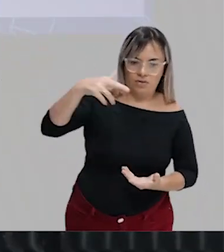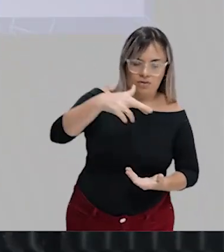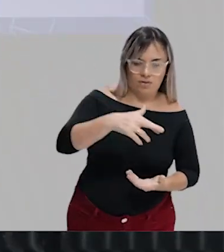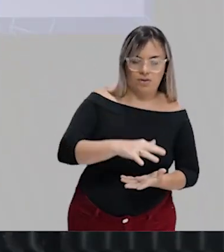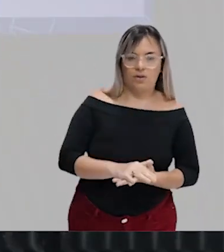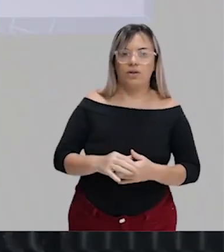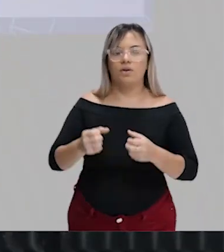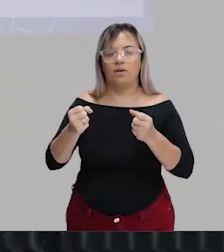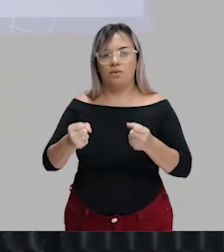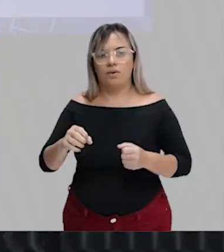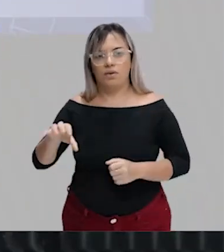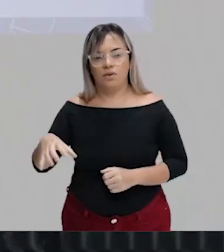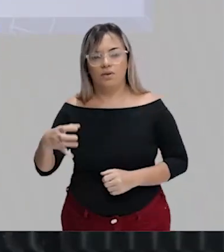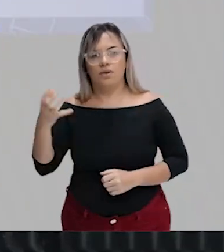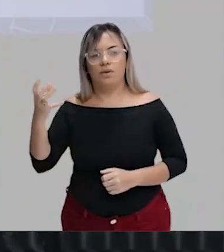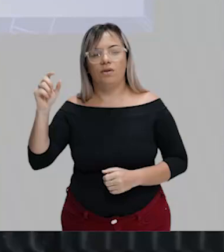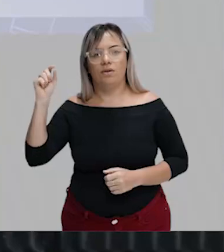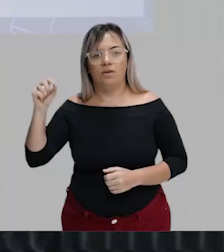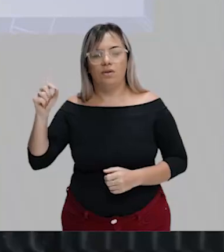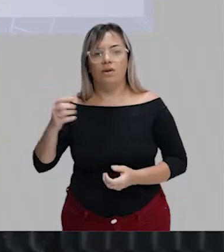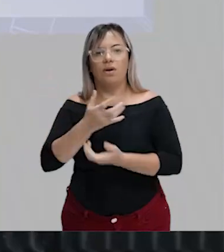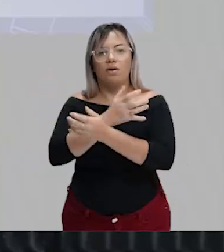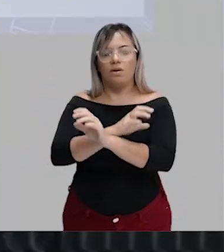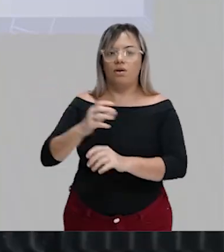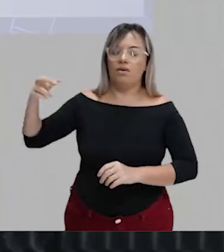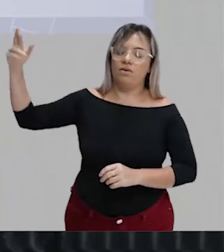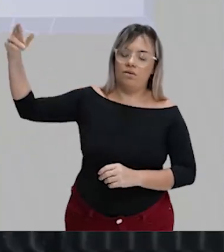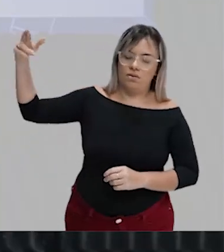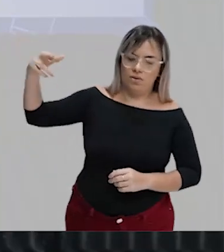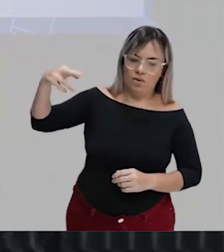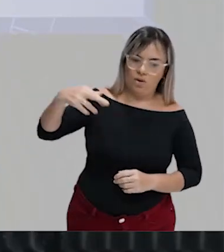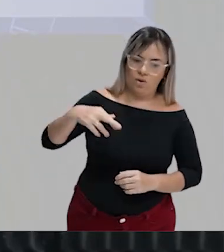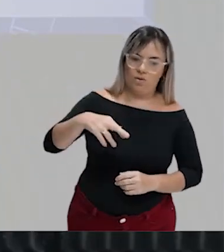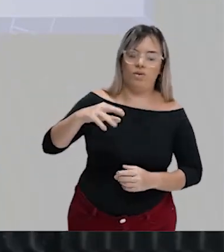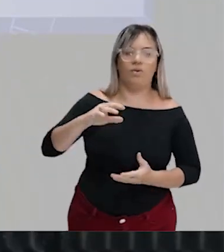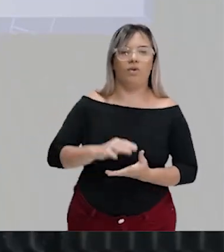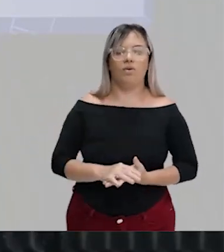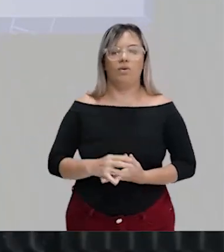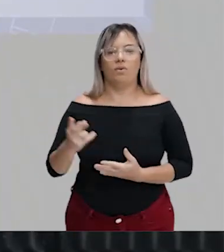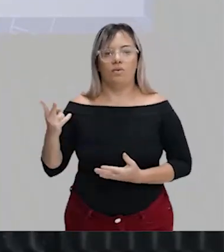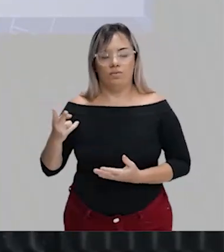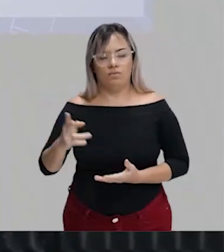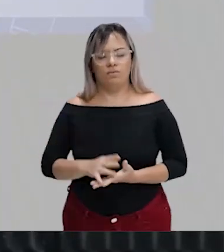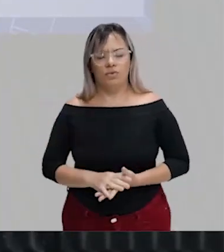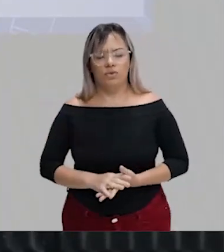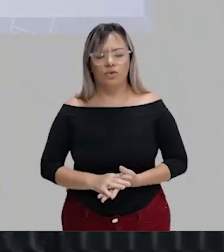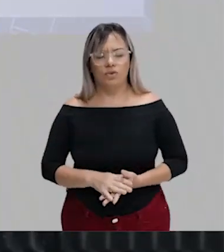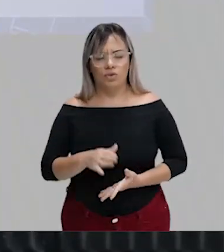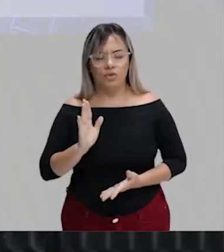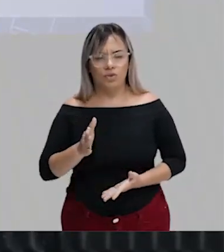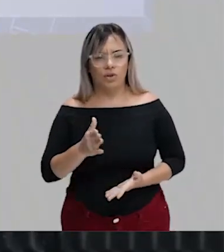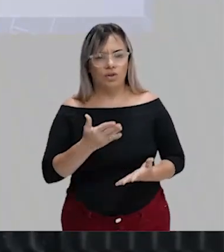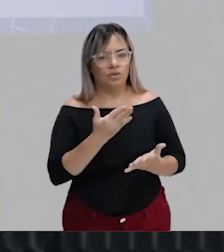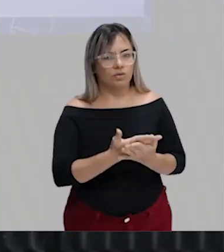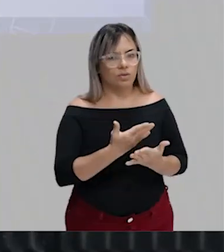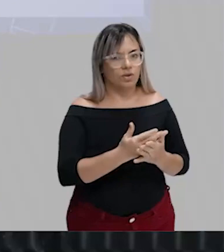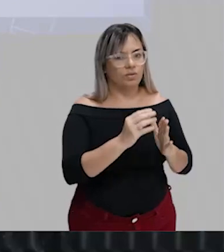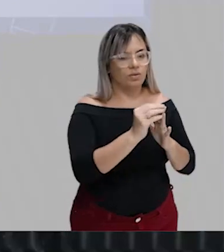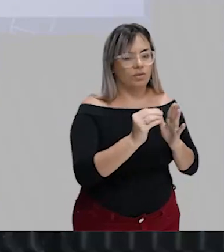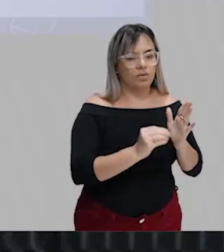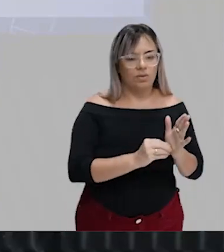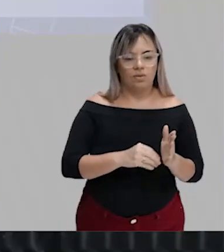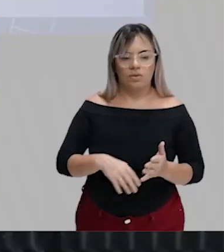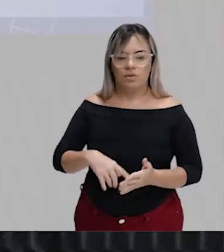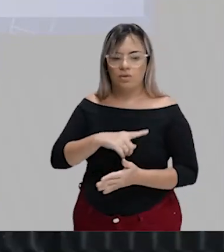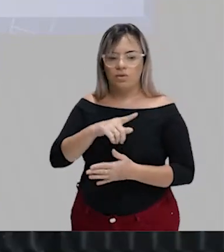pode acontecer no vácuo é a radiação térmica ou a irradiação térmica. Vimos isso em aula. No caso da 2, é o seguinte, ele